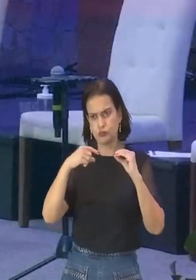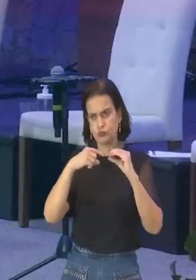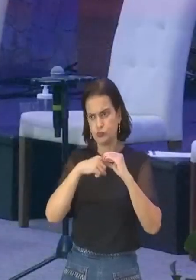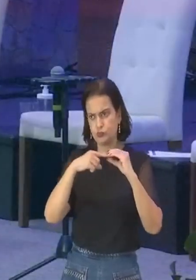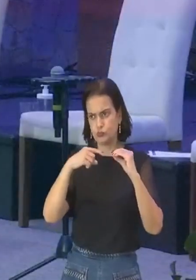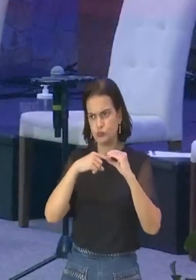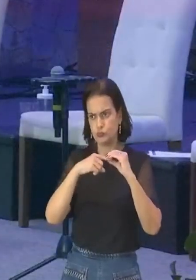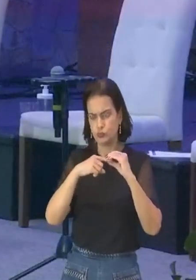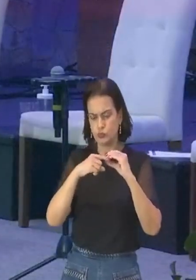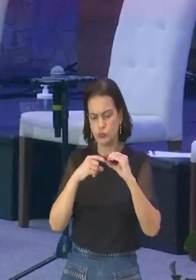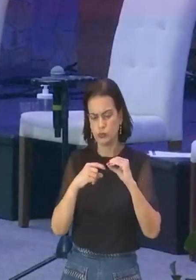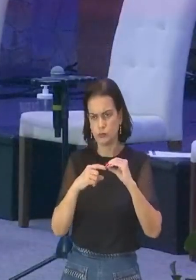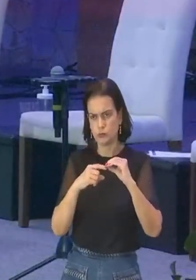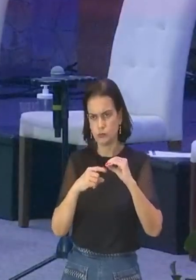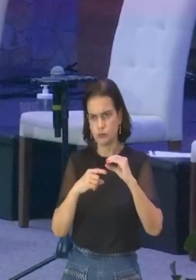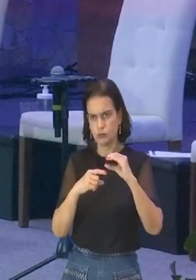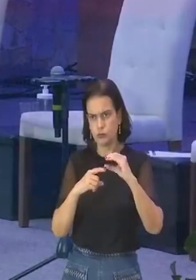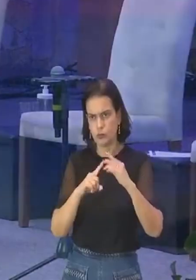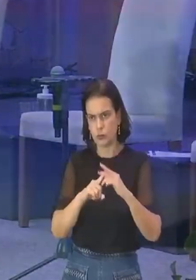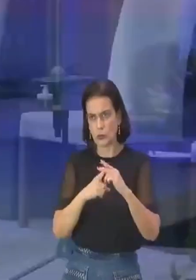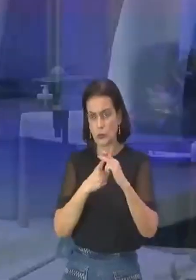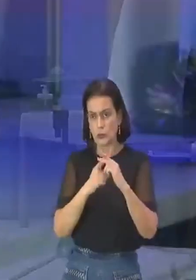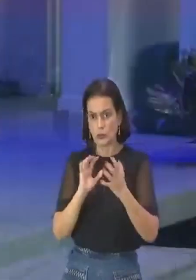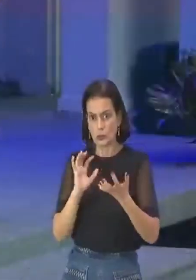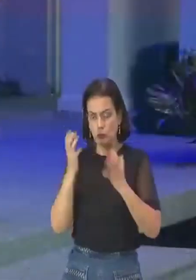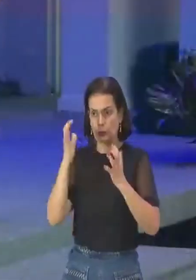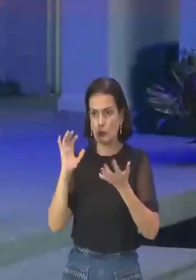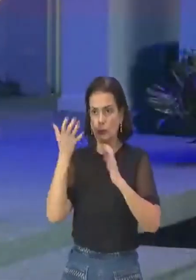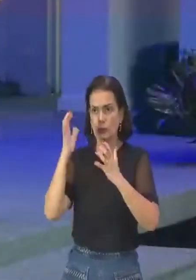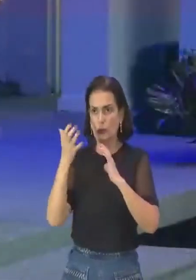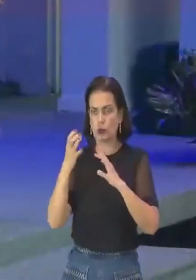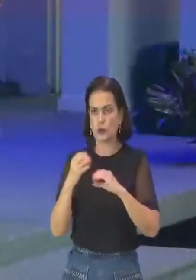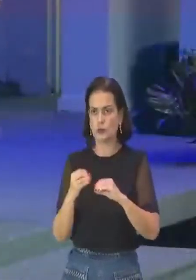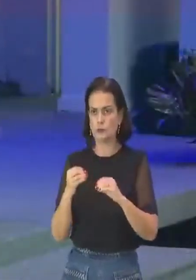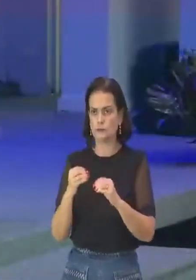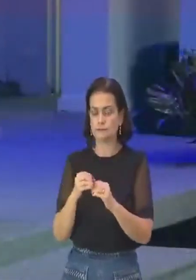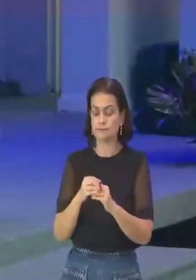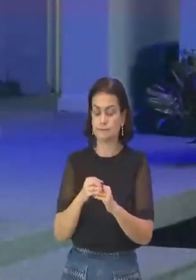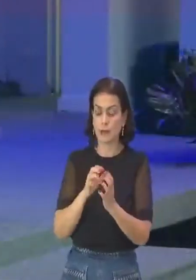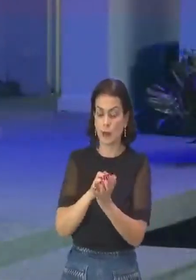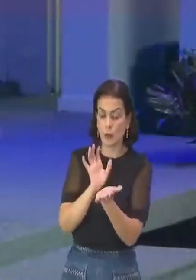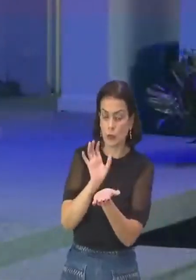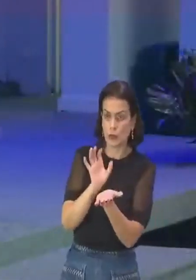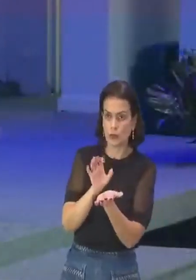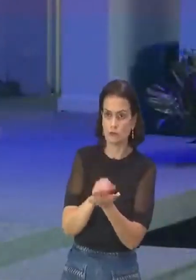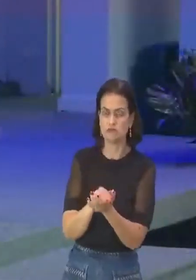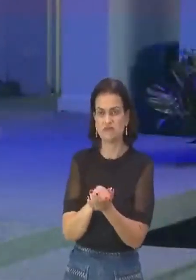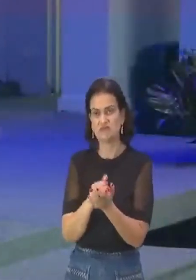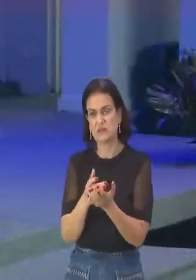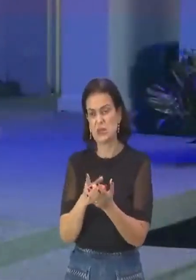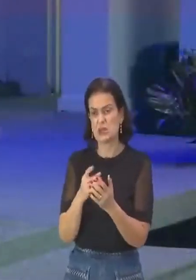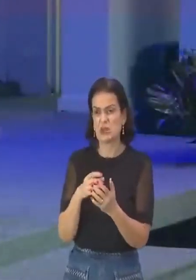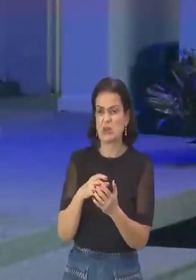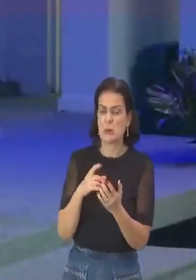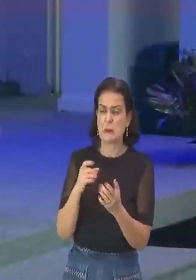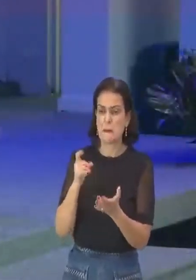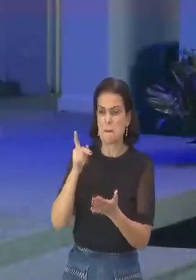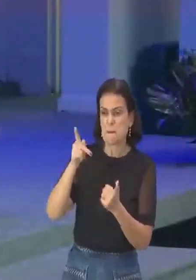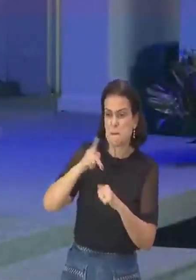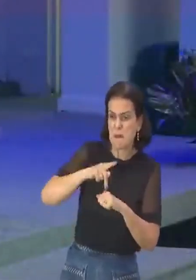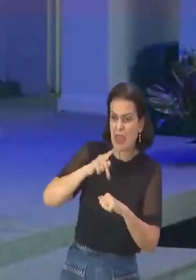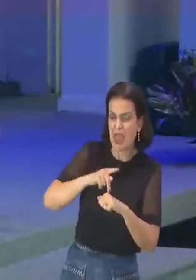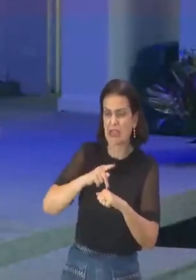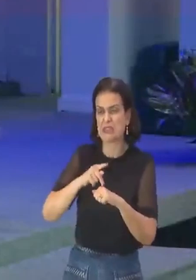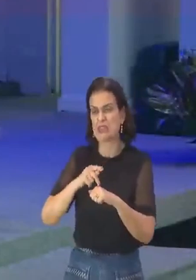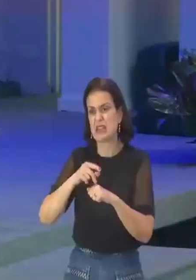dele, ele começa a reagir àquele corpo. Geralmente um parasita, uma pedra, um grão